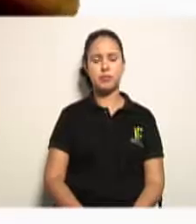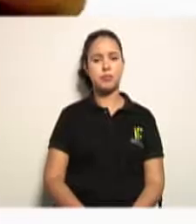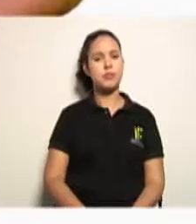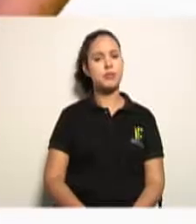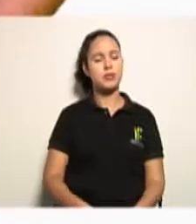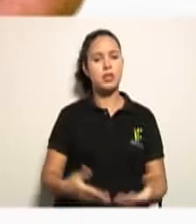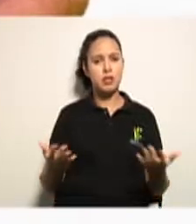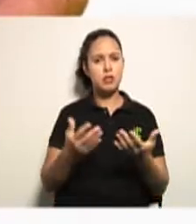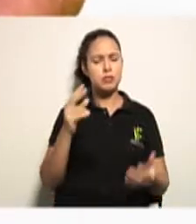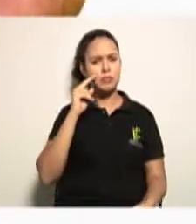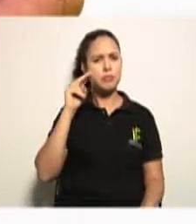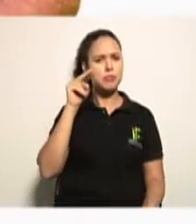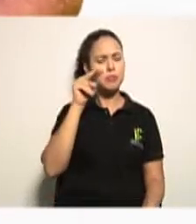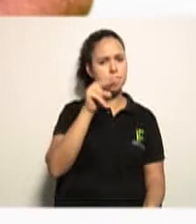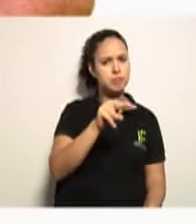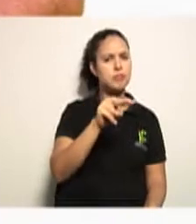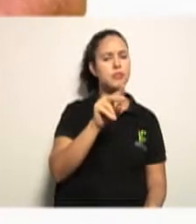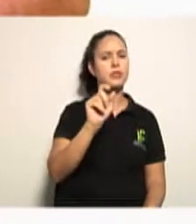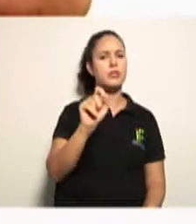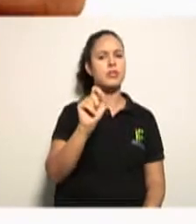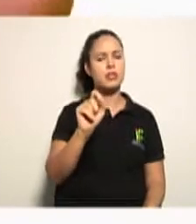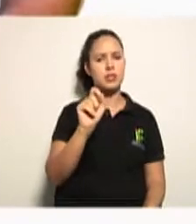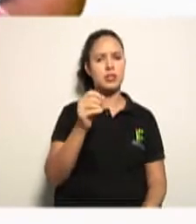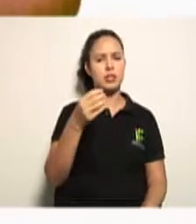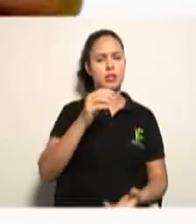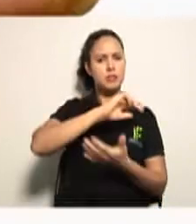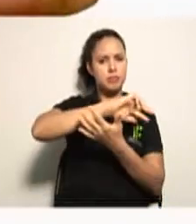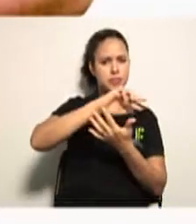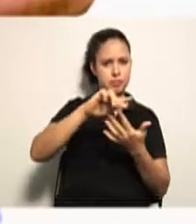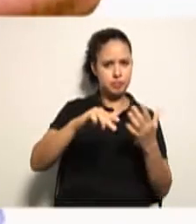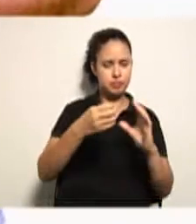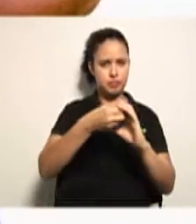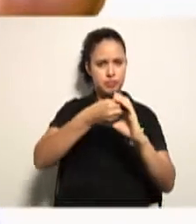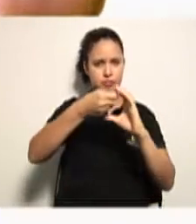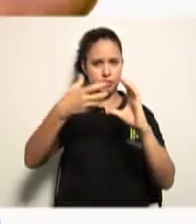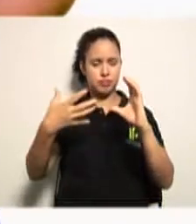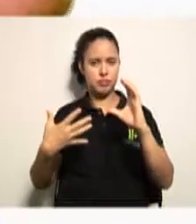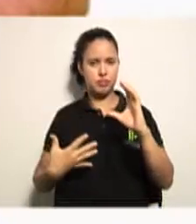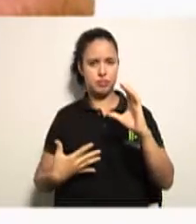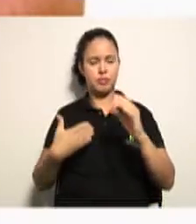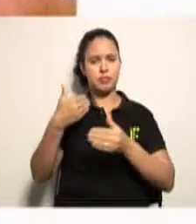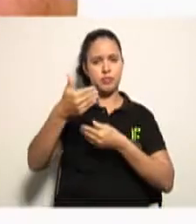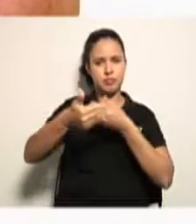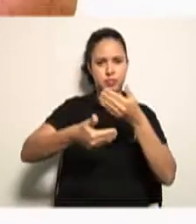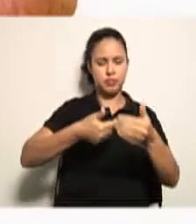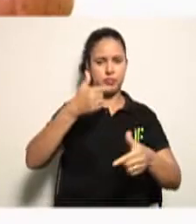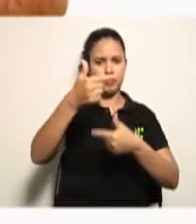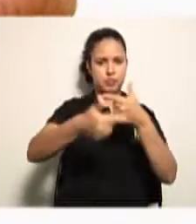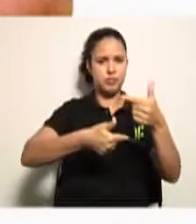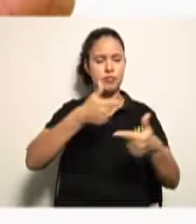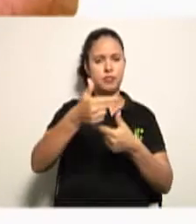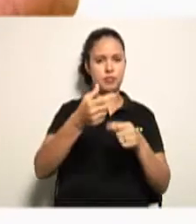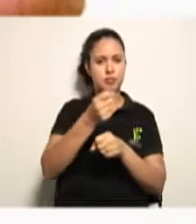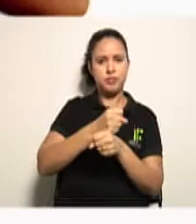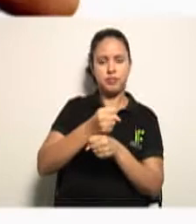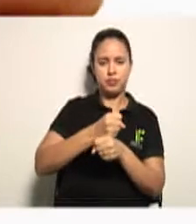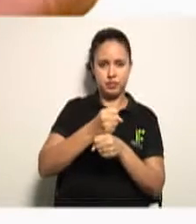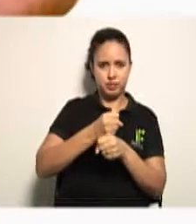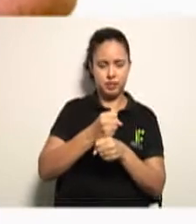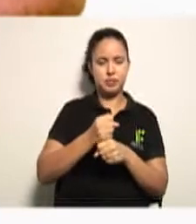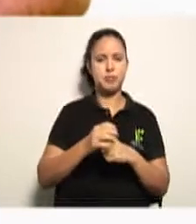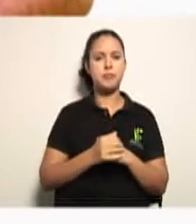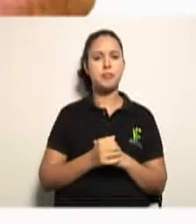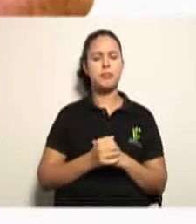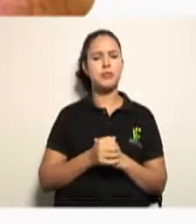Agora você acompanha uma simulação sobre as diversas características que o processo de trabalho sofreu durante os anos. Você